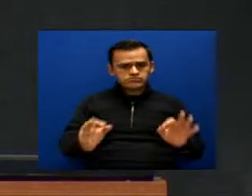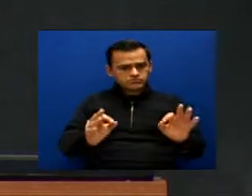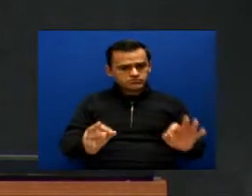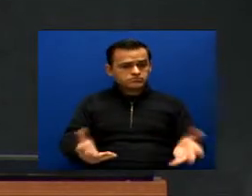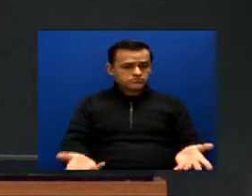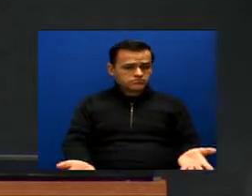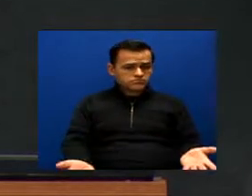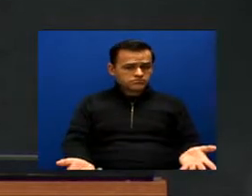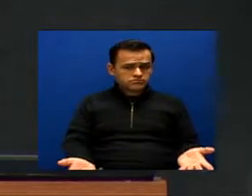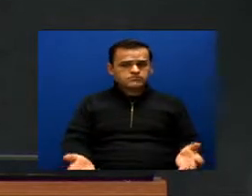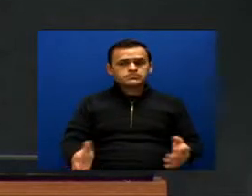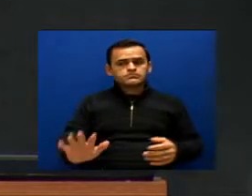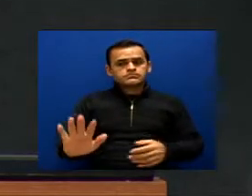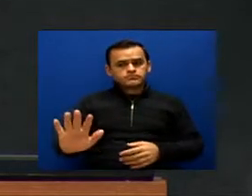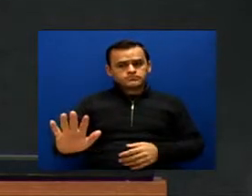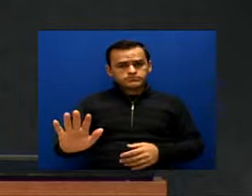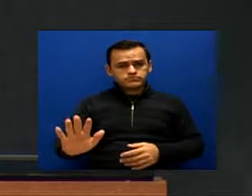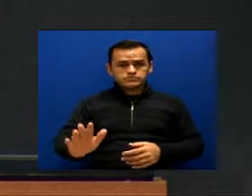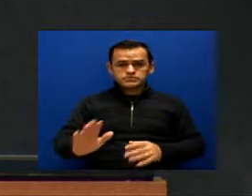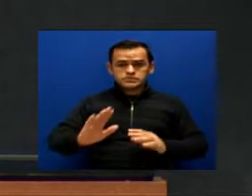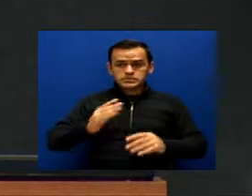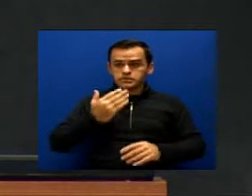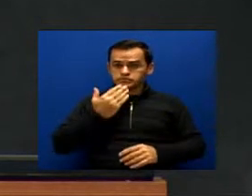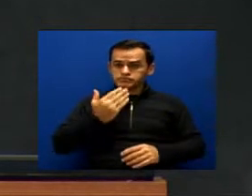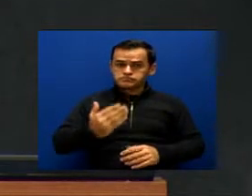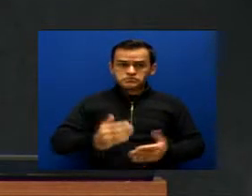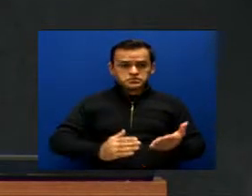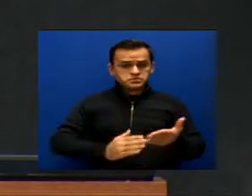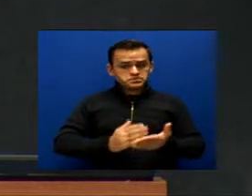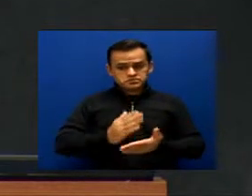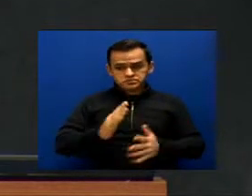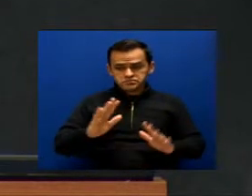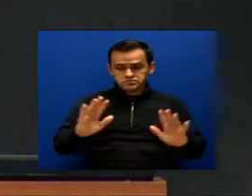mas solicitaram e aprovaram.